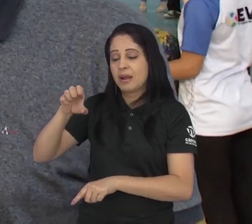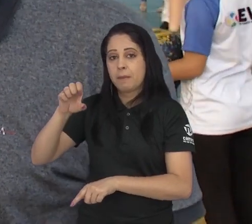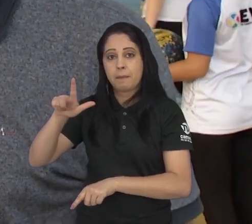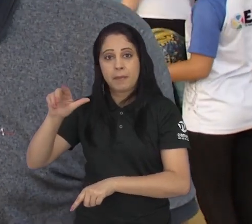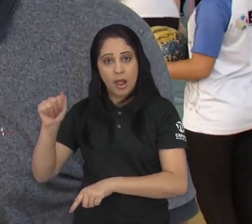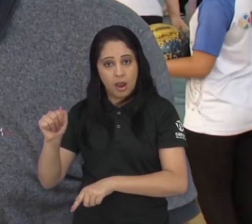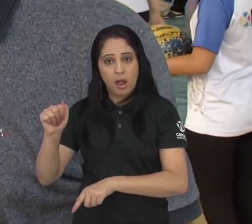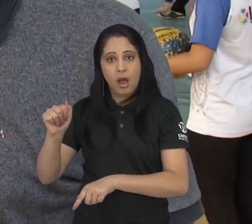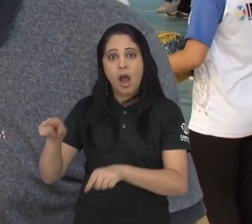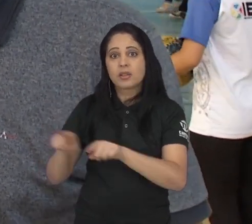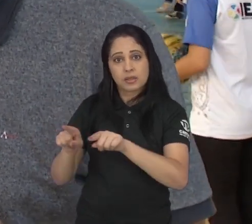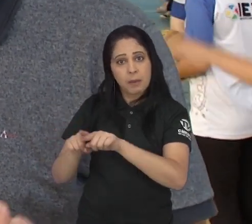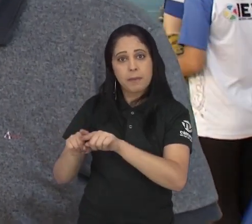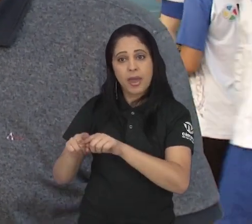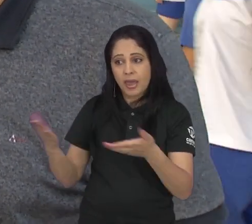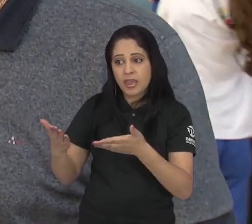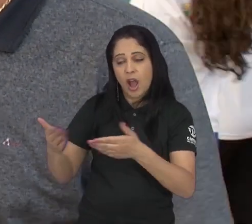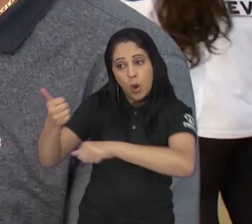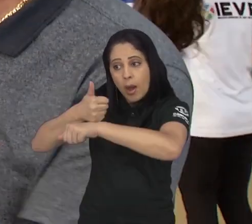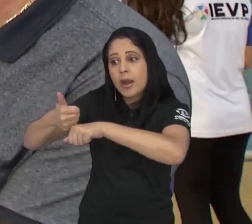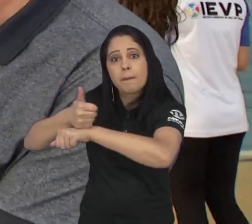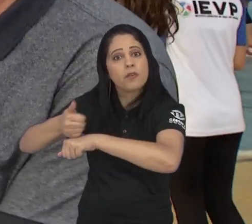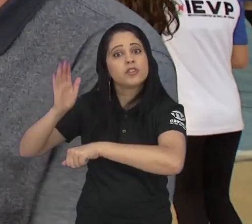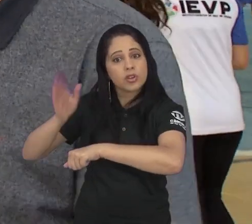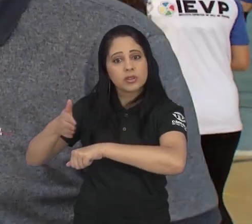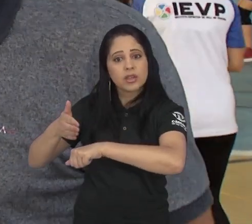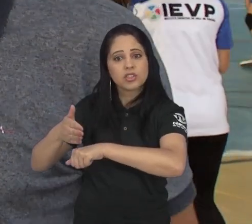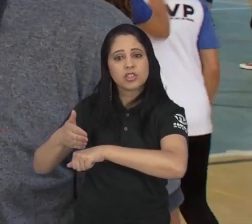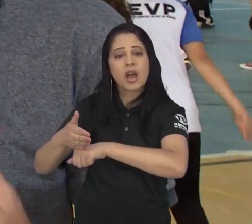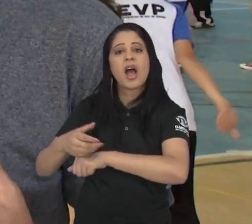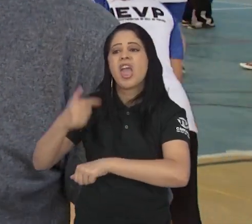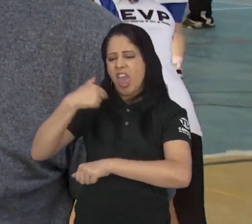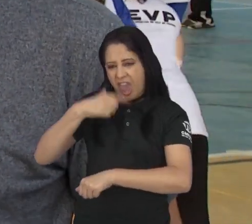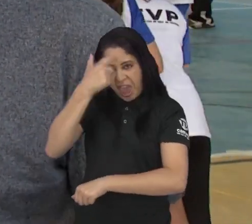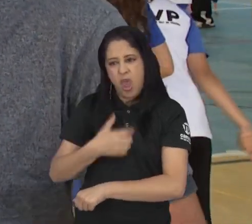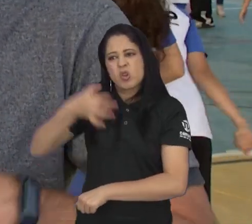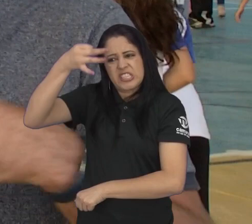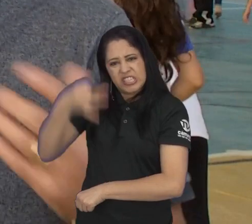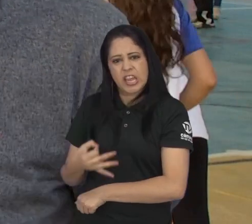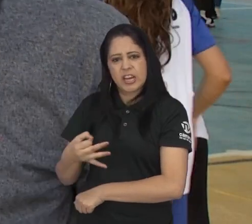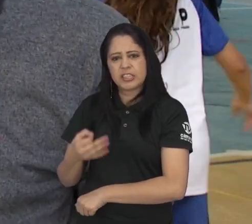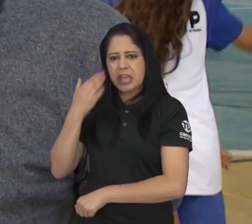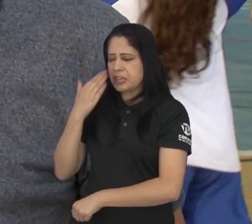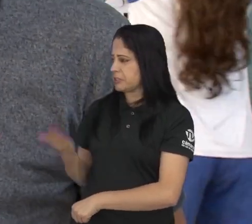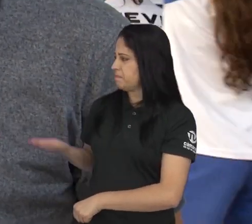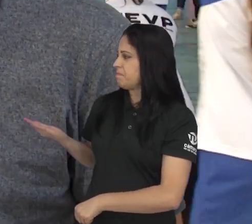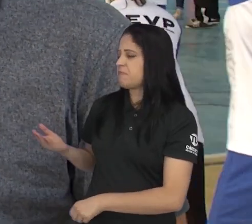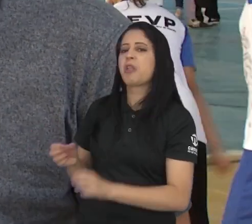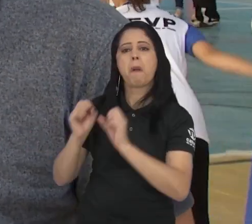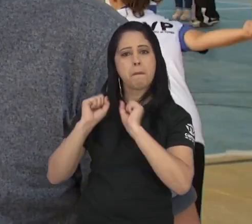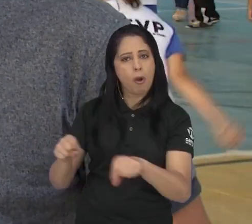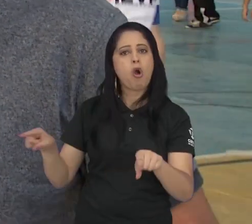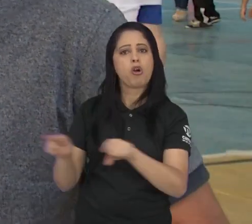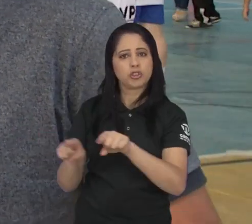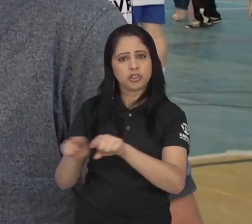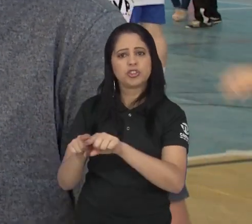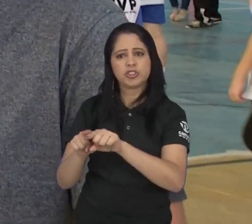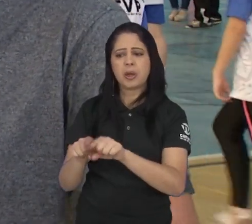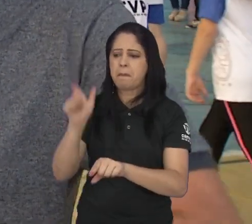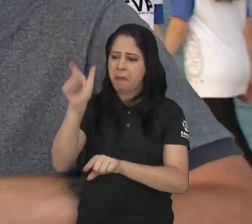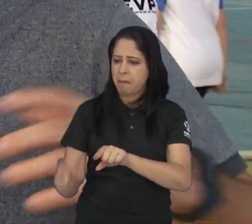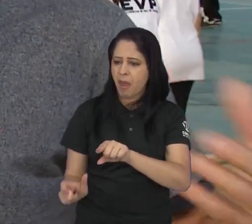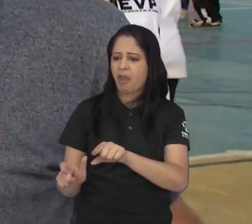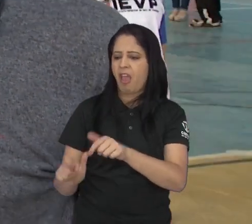é de uma escola municipal então não tenho dúvida que daqui podem tranquilamente surgir novos talentos